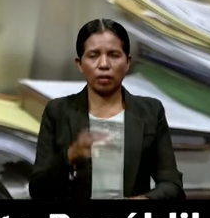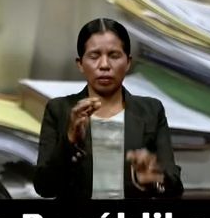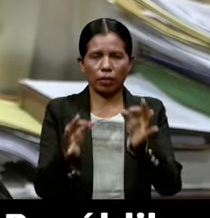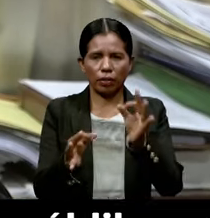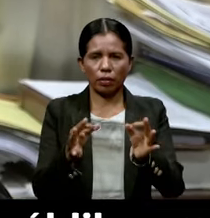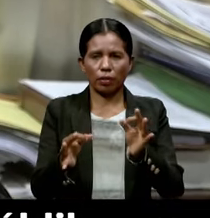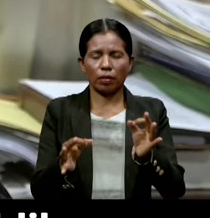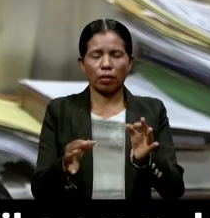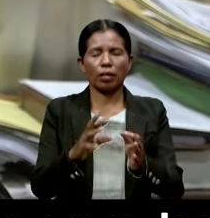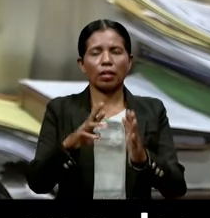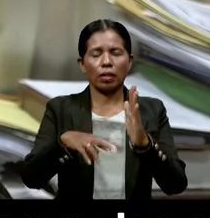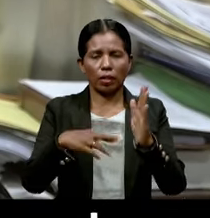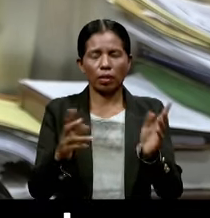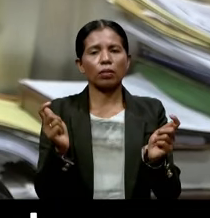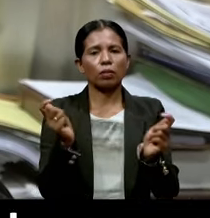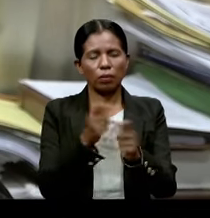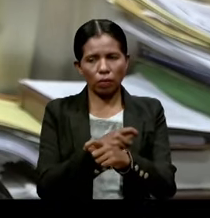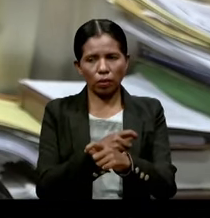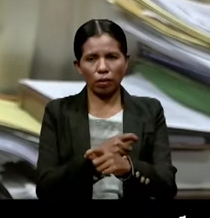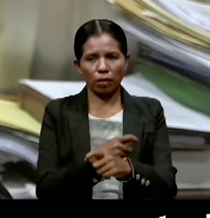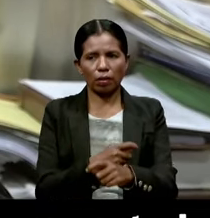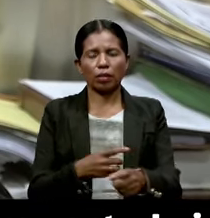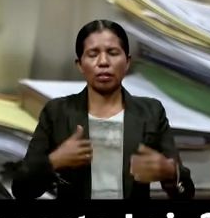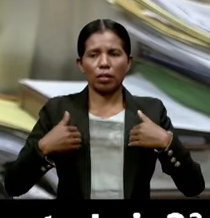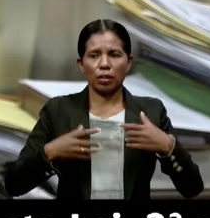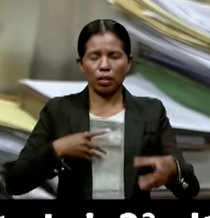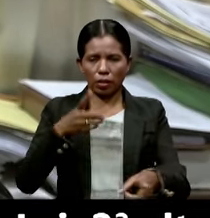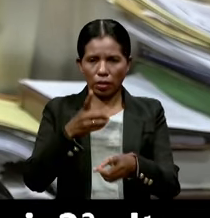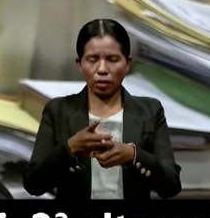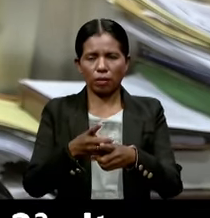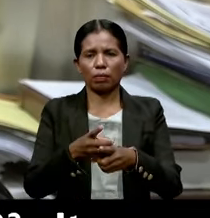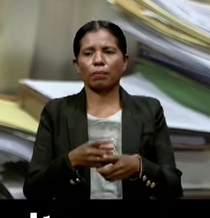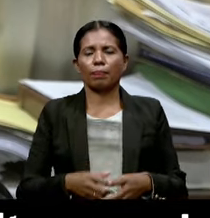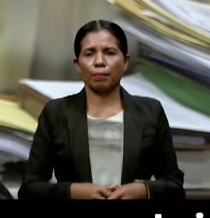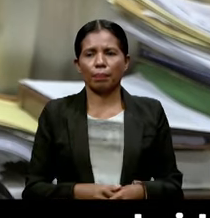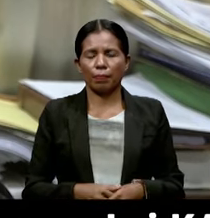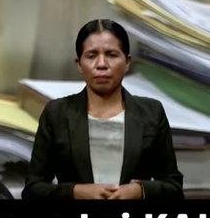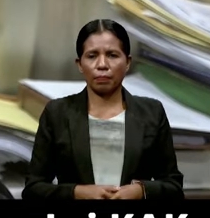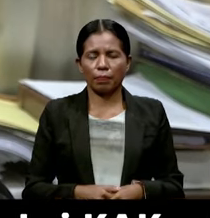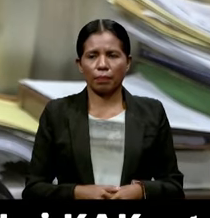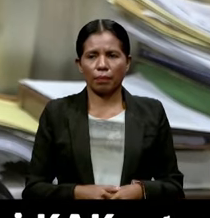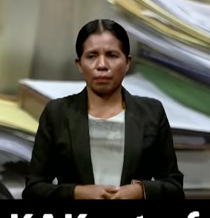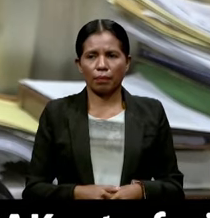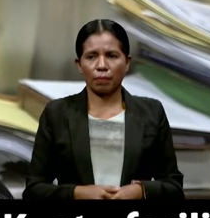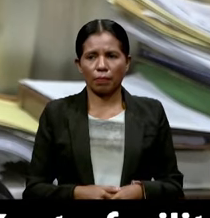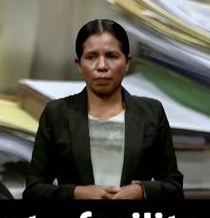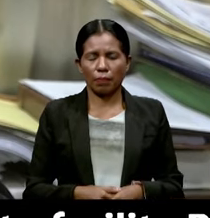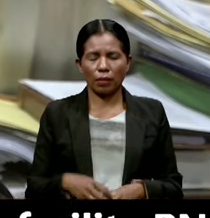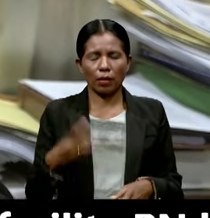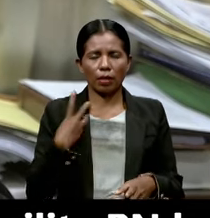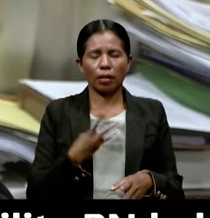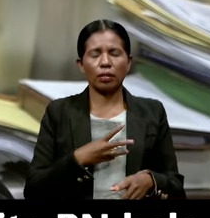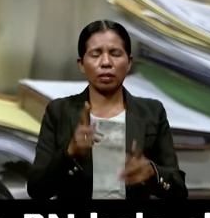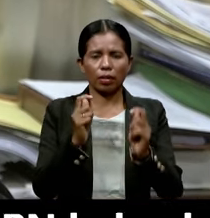quando regime ida troka ba regime ida ni ha direito atu bele. Bangiro mo kuela kontese. Ita tenta